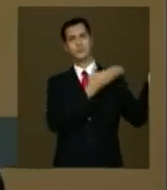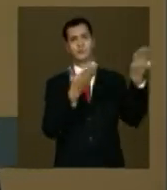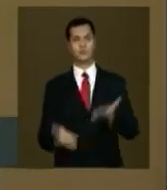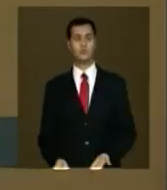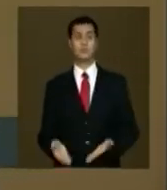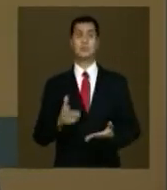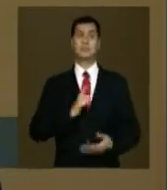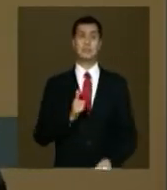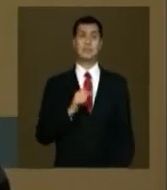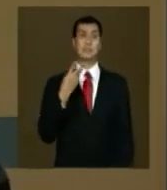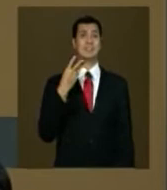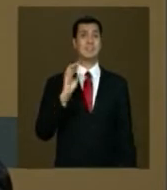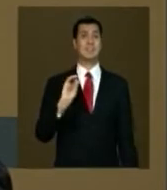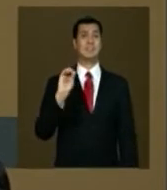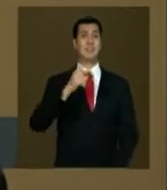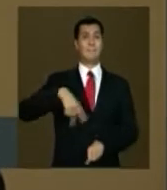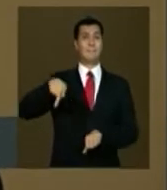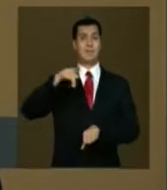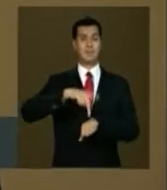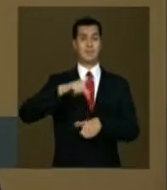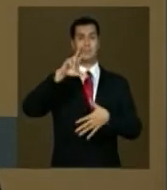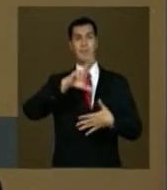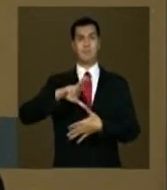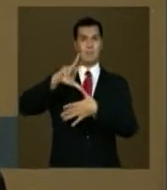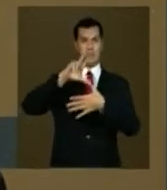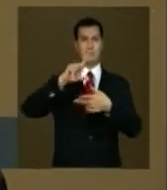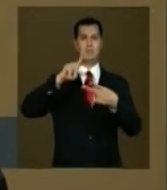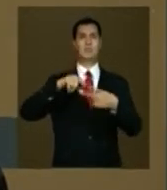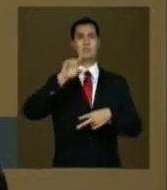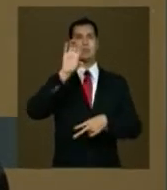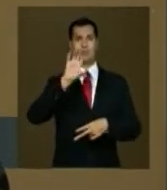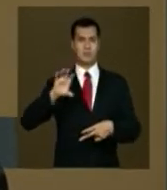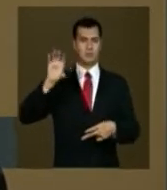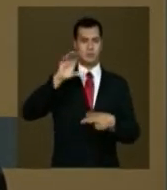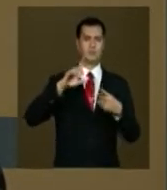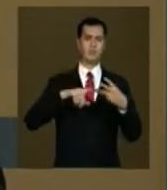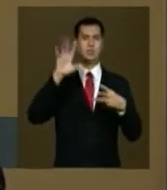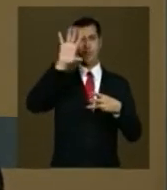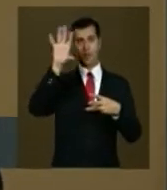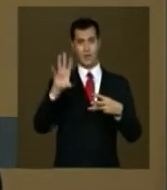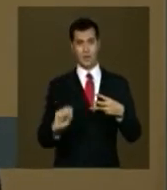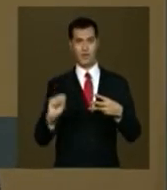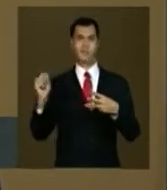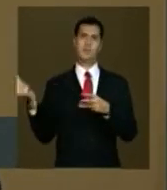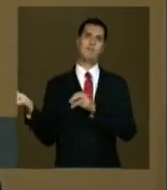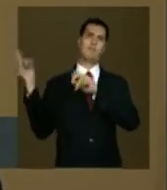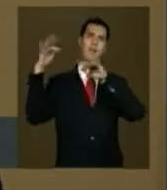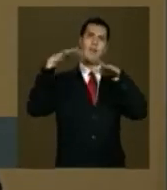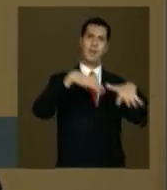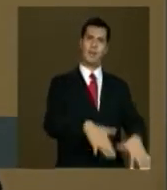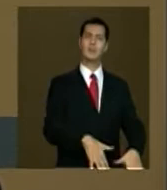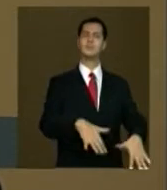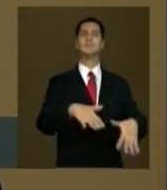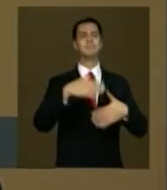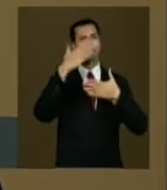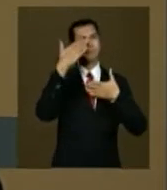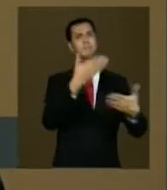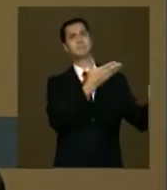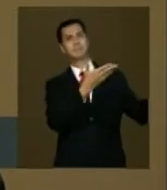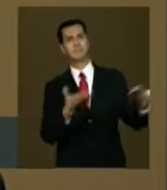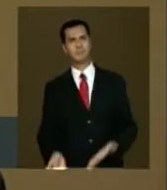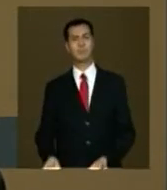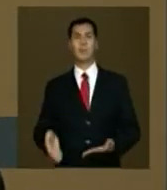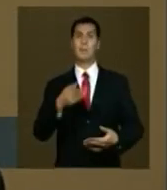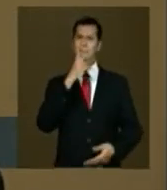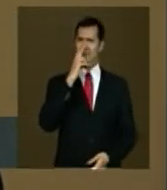30 países da América Latina Caribe e África acredito que esse é o maior dos cinco eventos que já